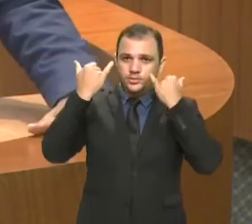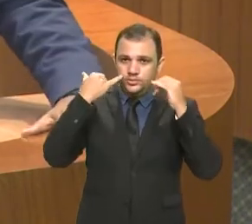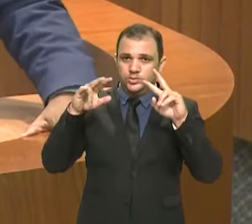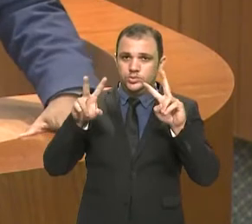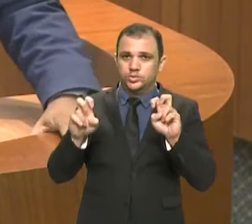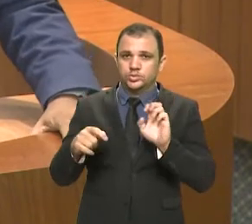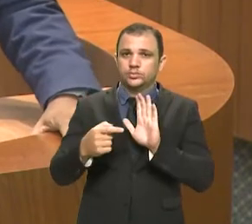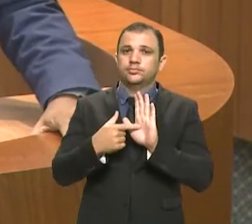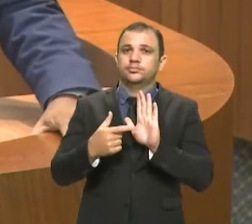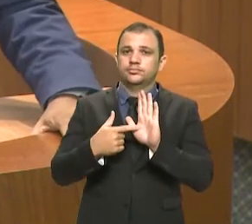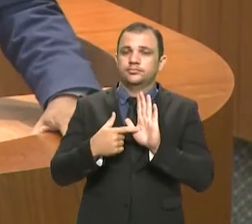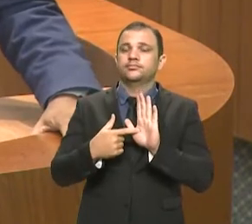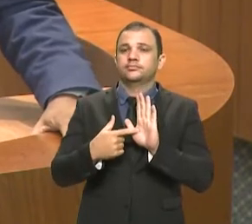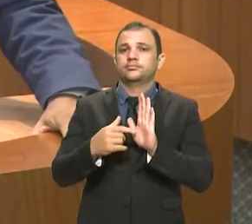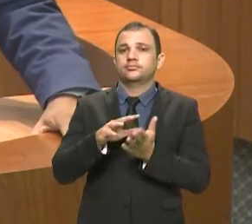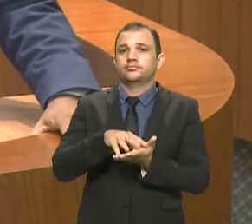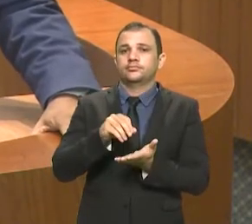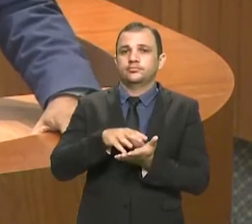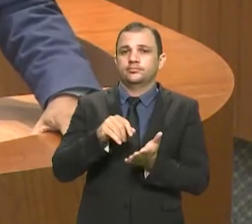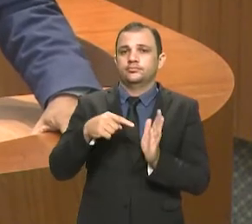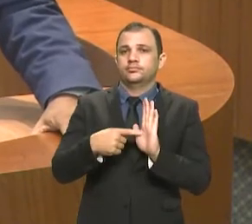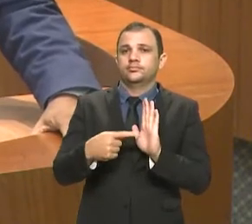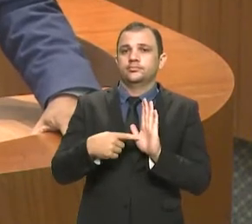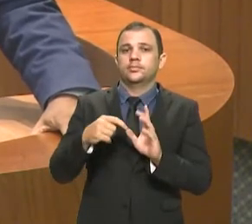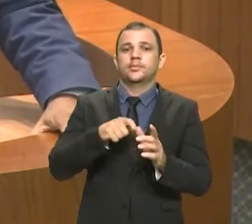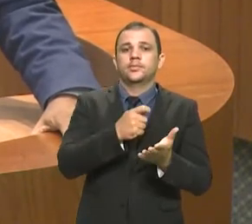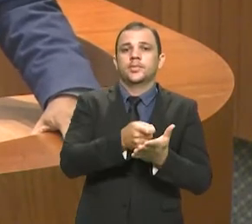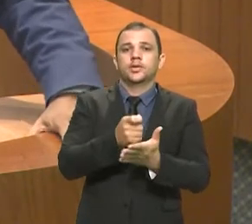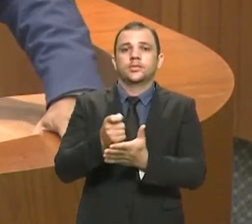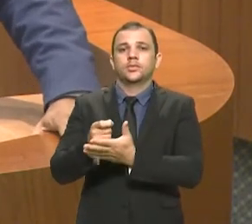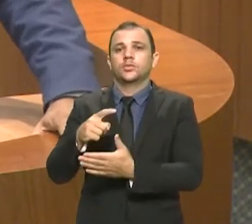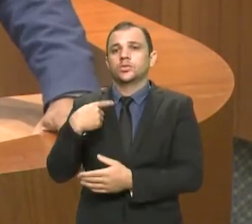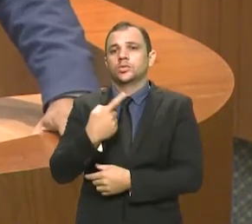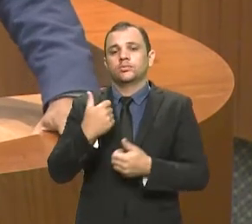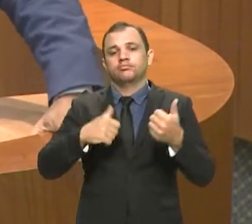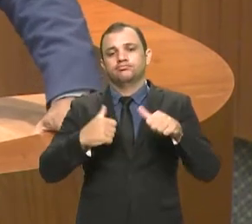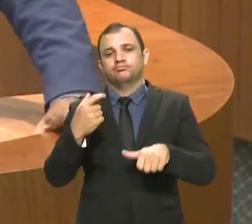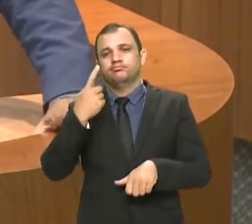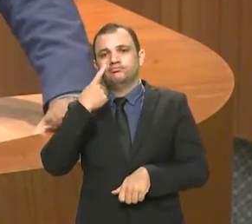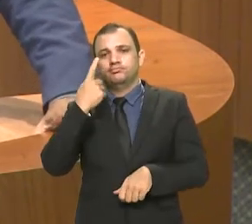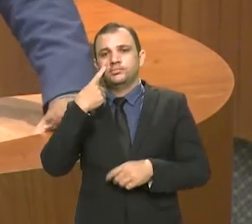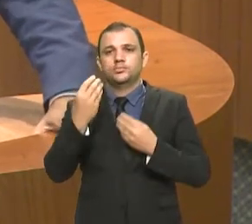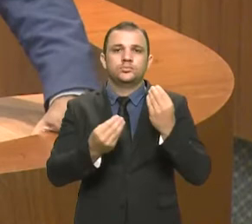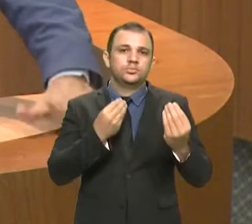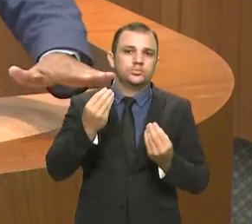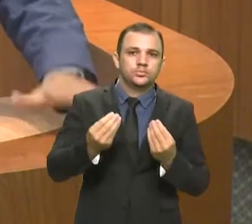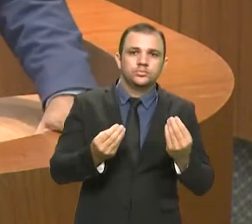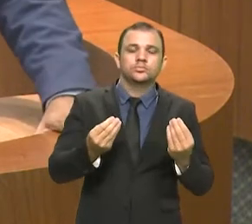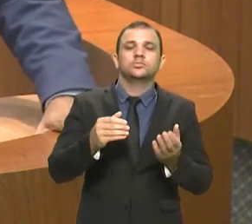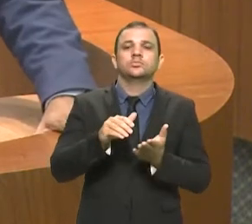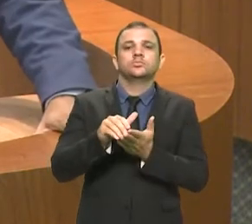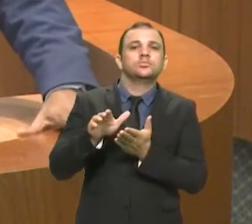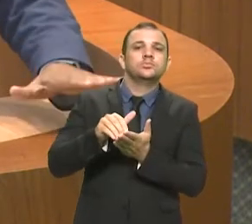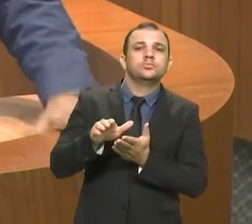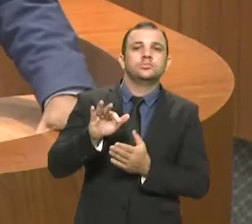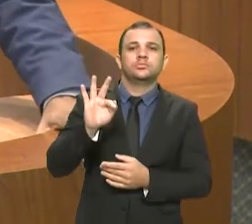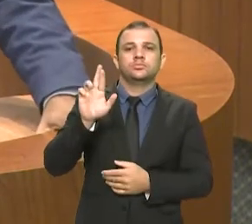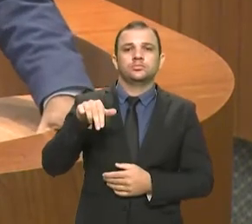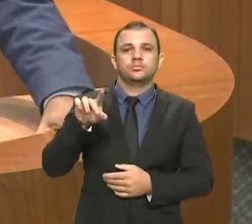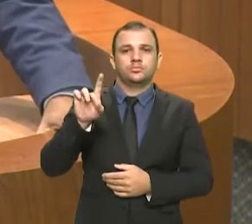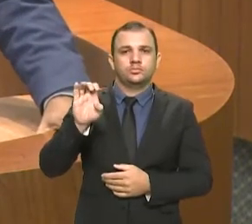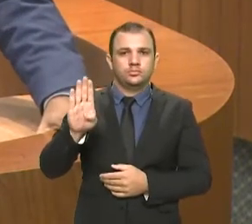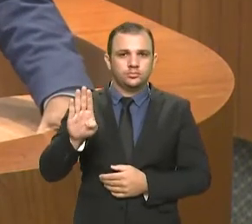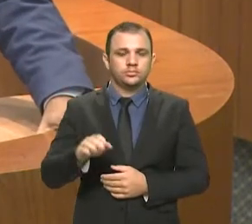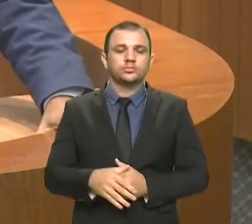do folha de pagamento para que nós possamos avaliar e verificar, fazer uma análise, para que possamos verificar as sobras do rateio para